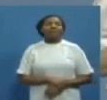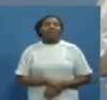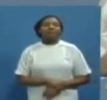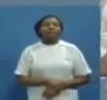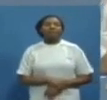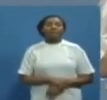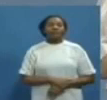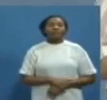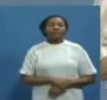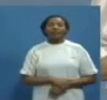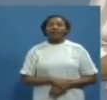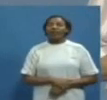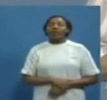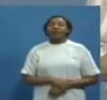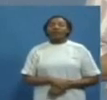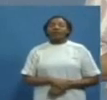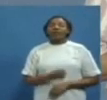Convém a vós que eu vá.